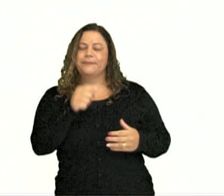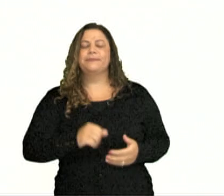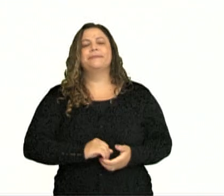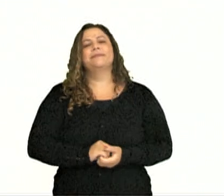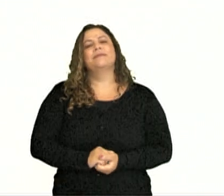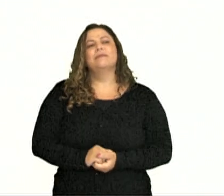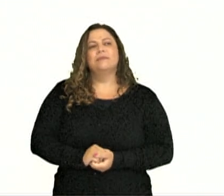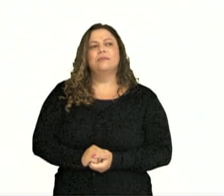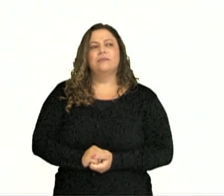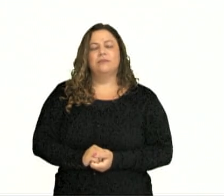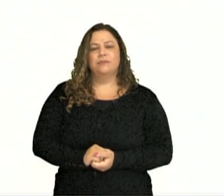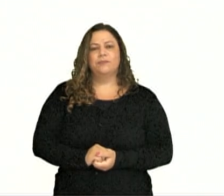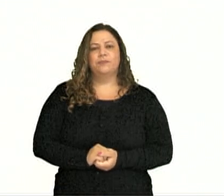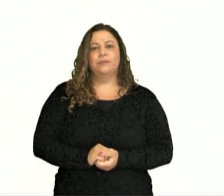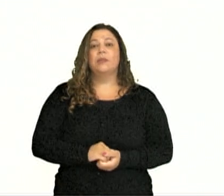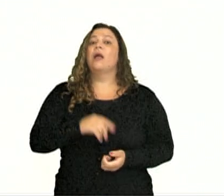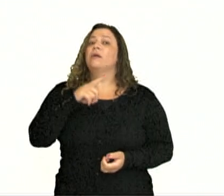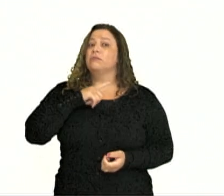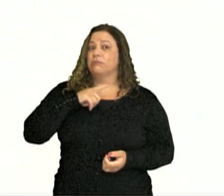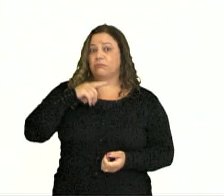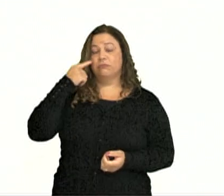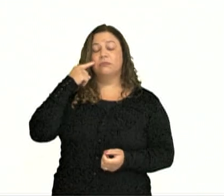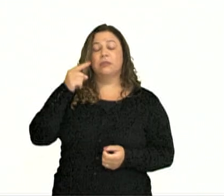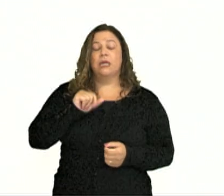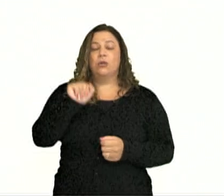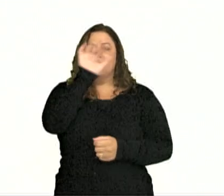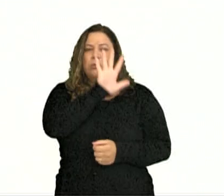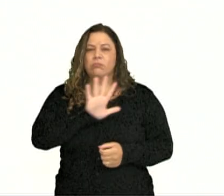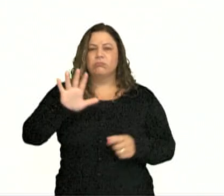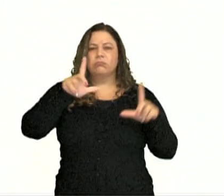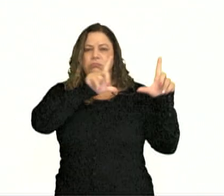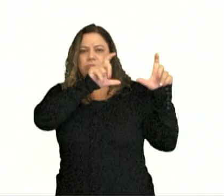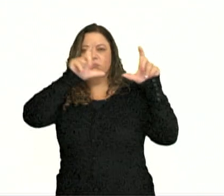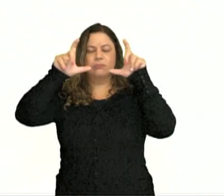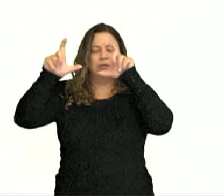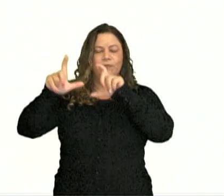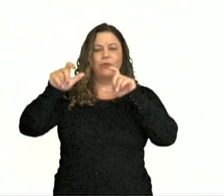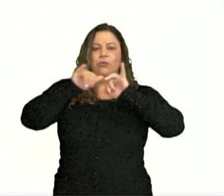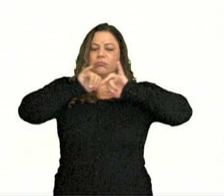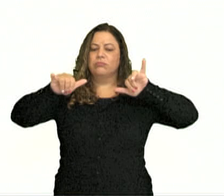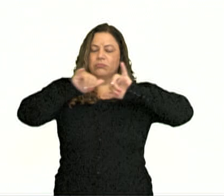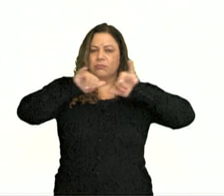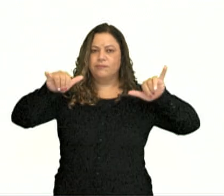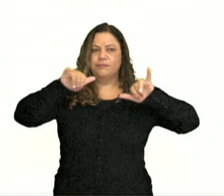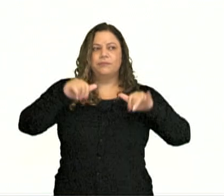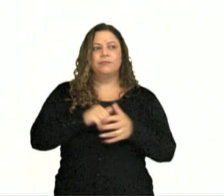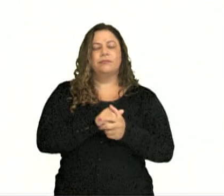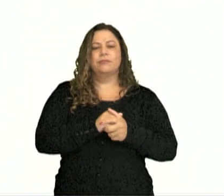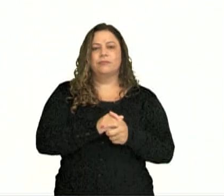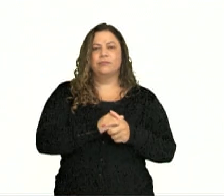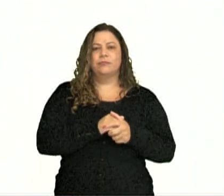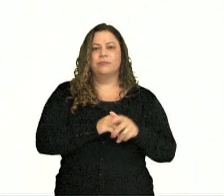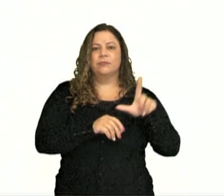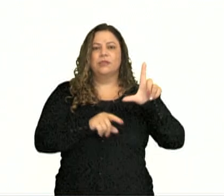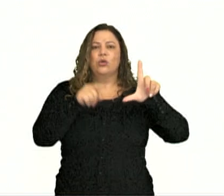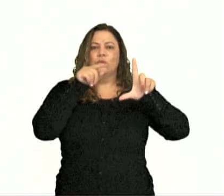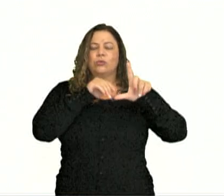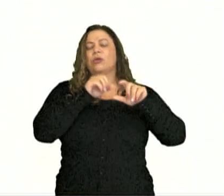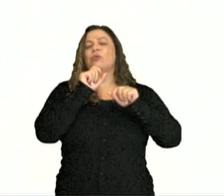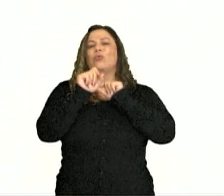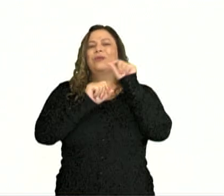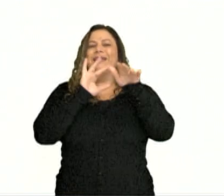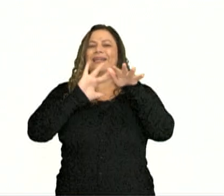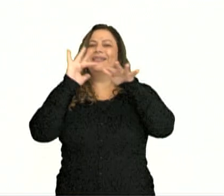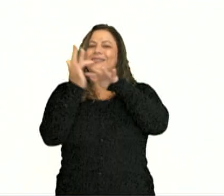só. Nós vimos que tem uma imagem fotográfica, a manchete, e aqui, ó, os ícones de compartilhamento na